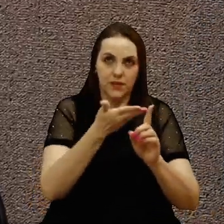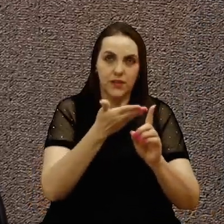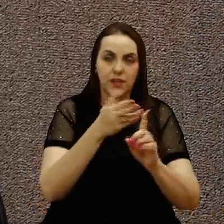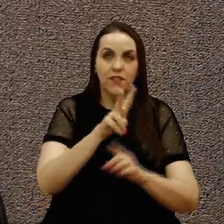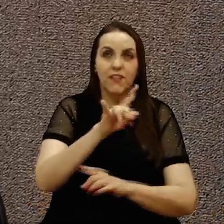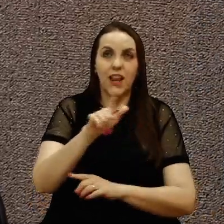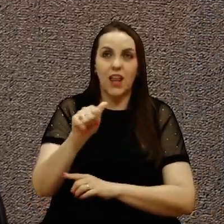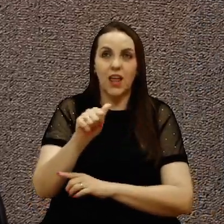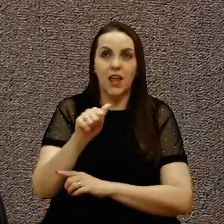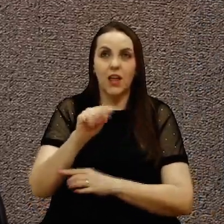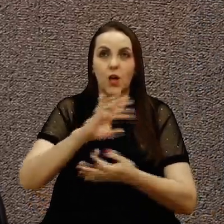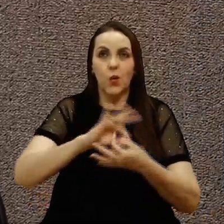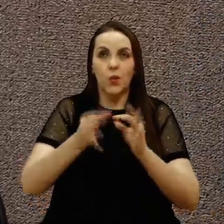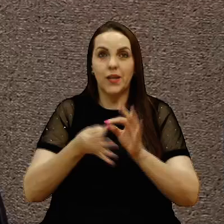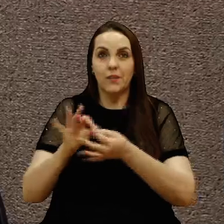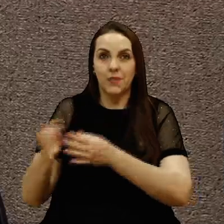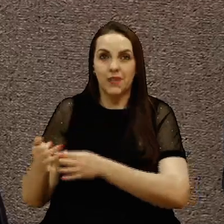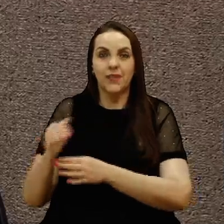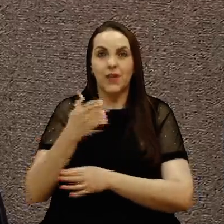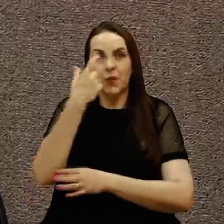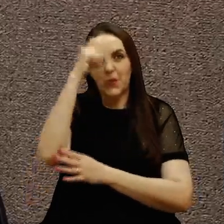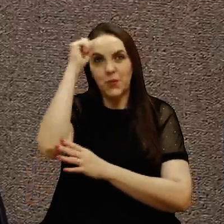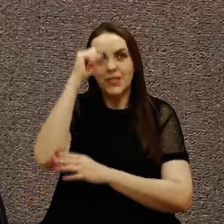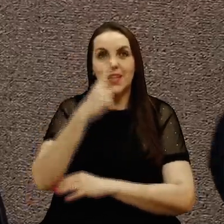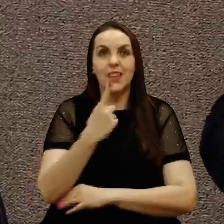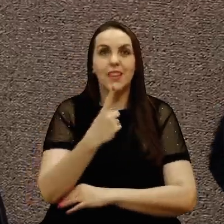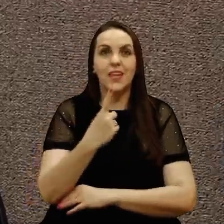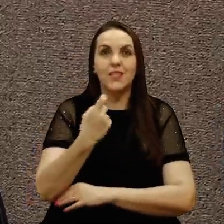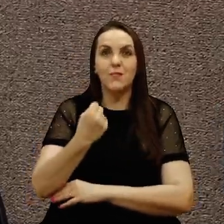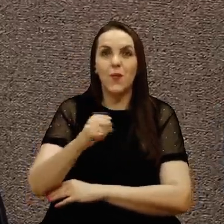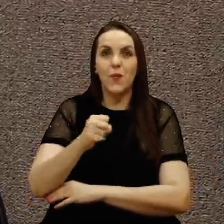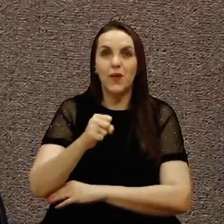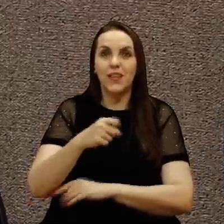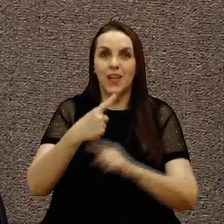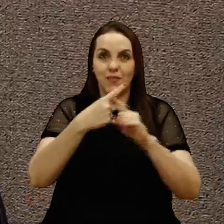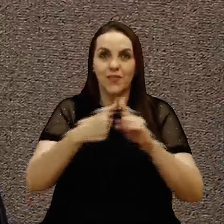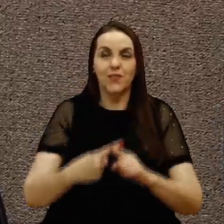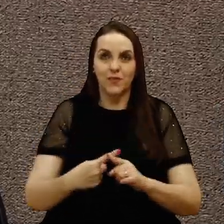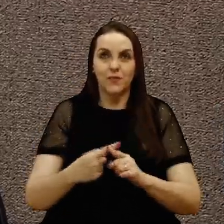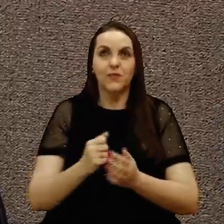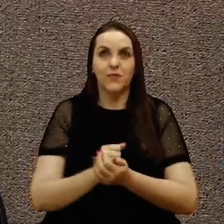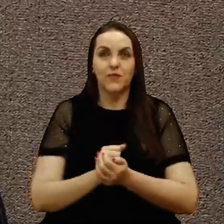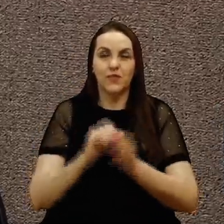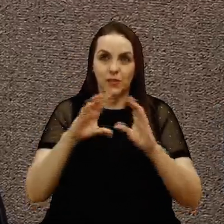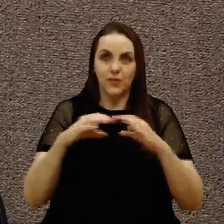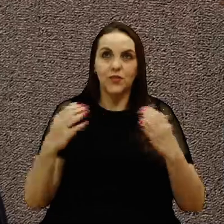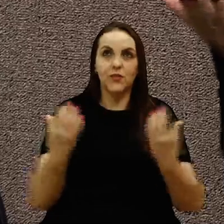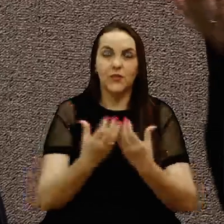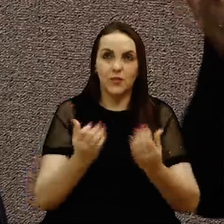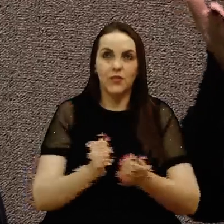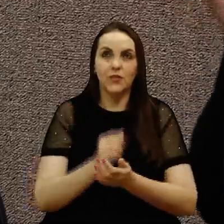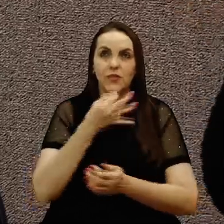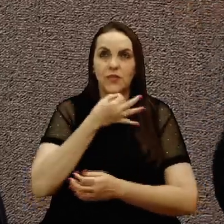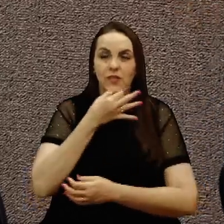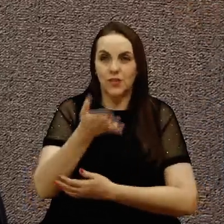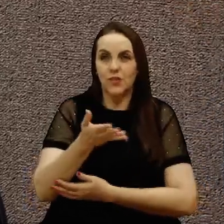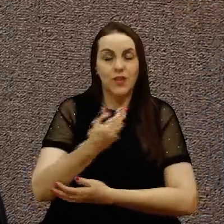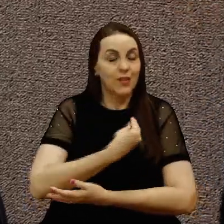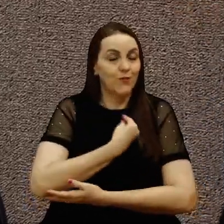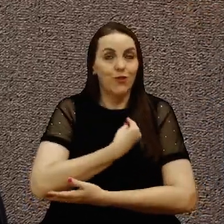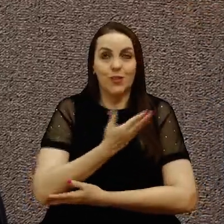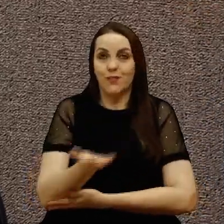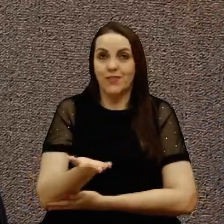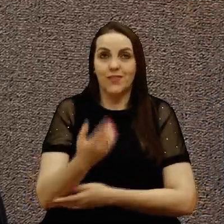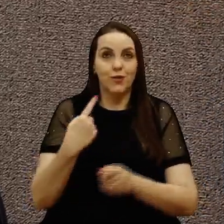UX, acontece mais uma edição, a 18ª edição do Casamento Comunitário de Caxias do Sul. Não vou estar presente